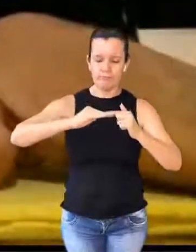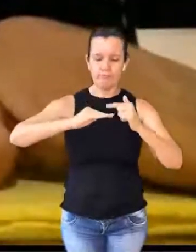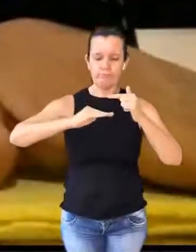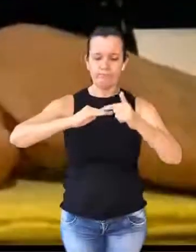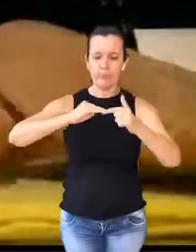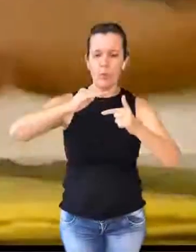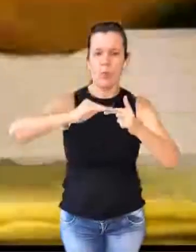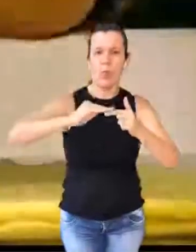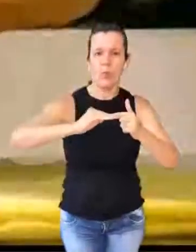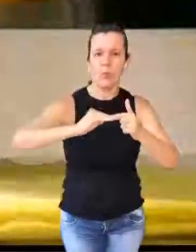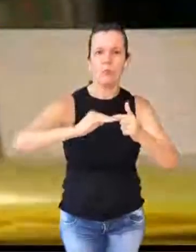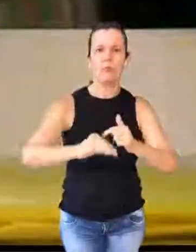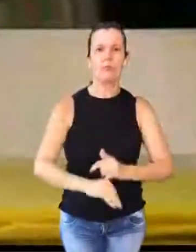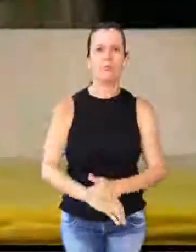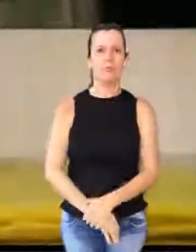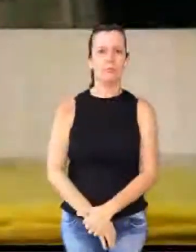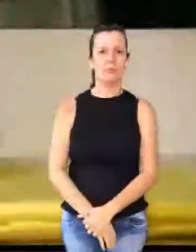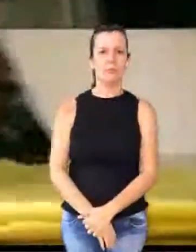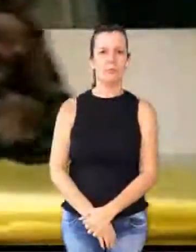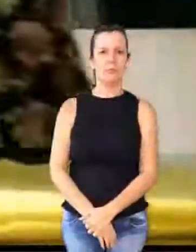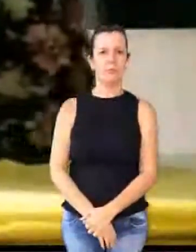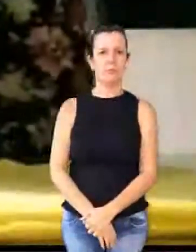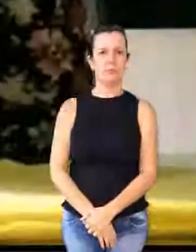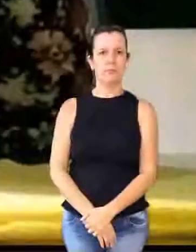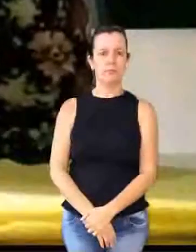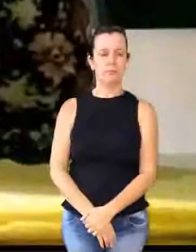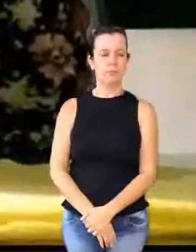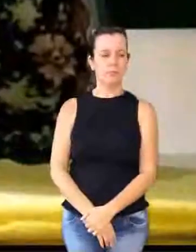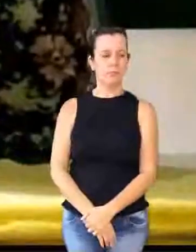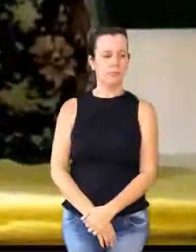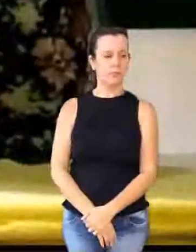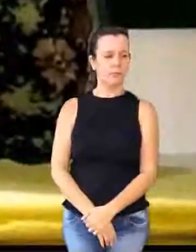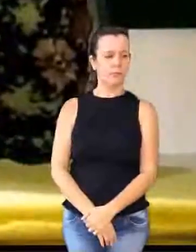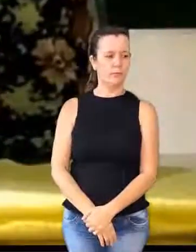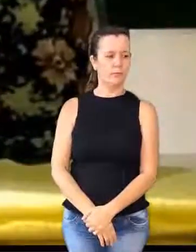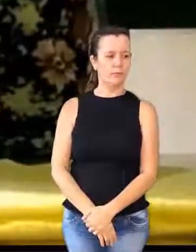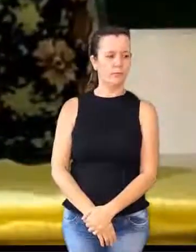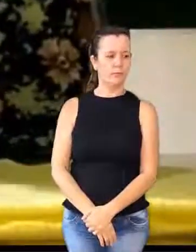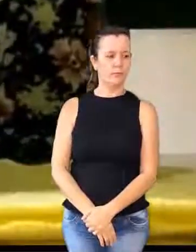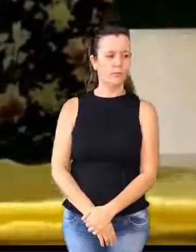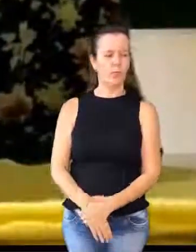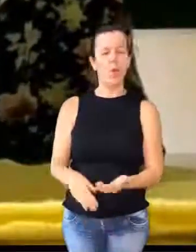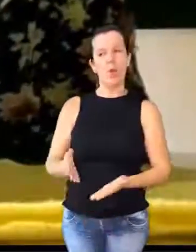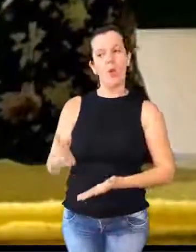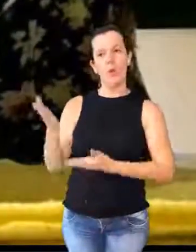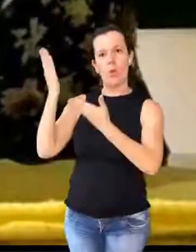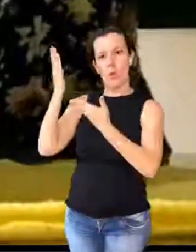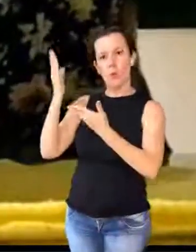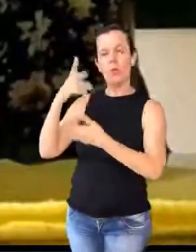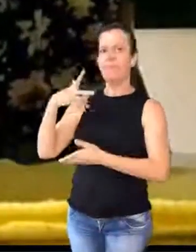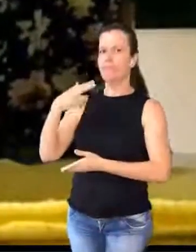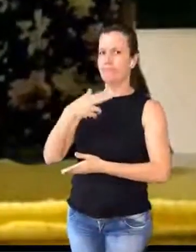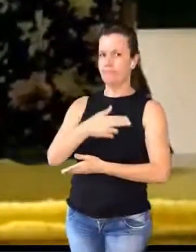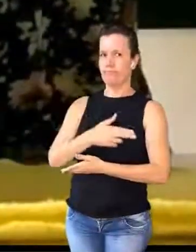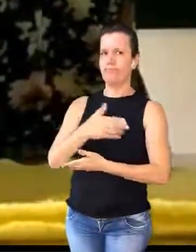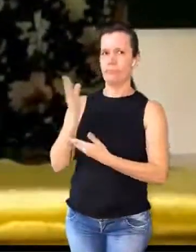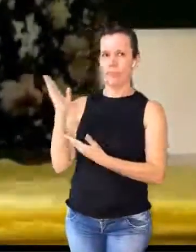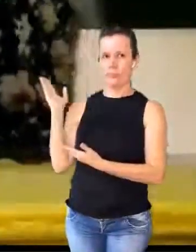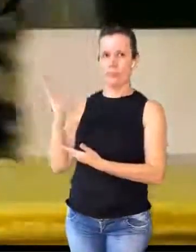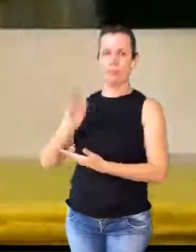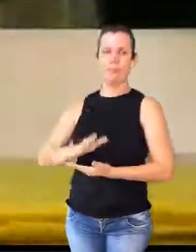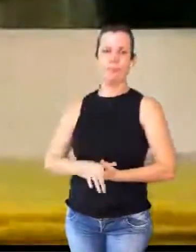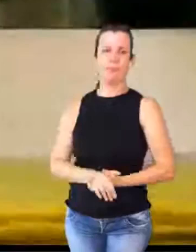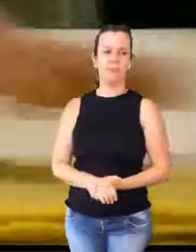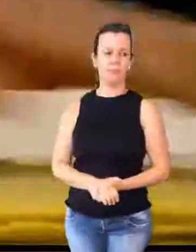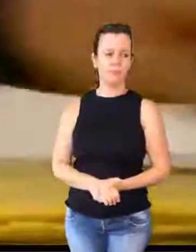camiseta, medi, e aí eu vou medir a quantidade que eu quero. Eu quero da largura de 4 dedos, então eu vou cortar